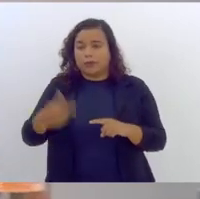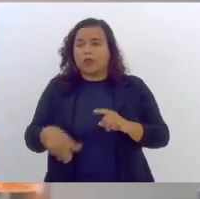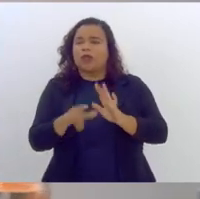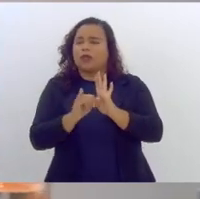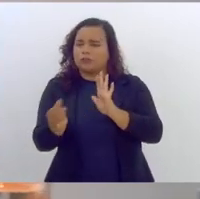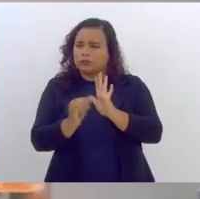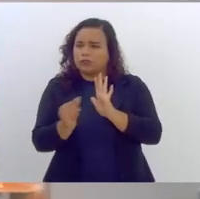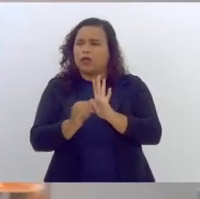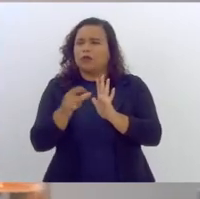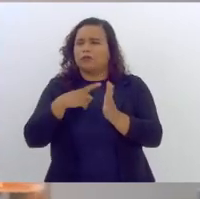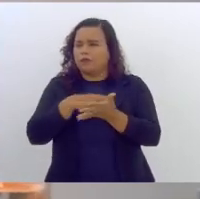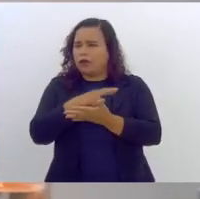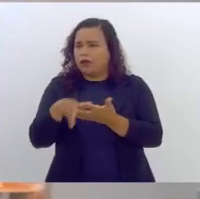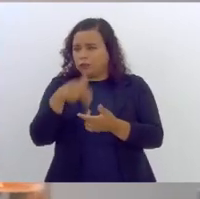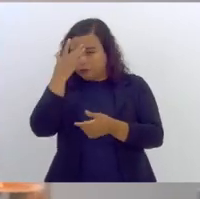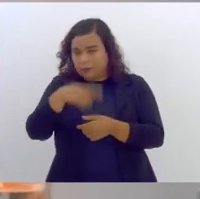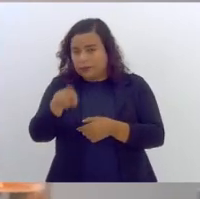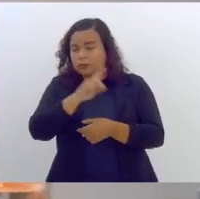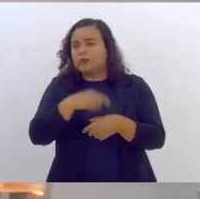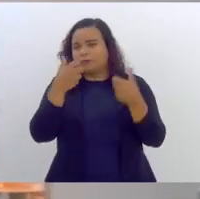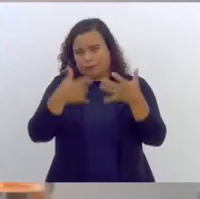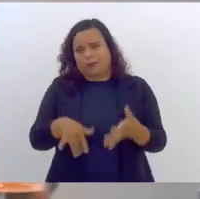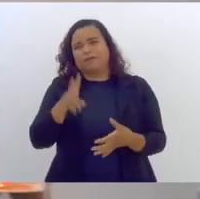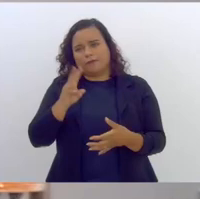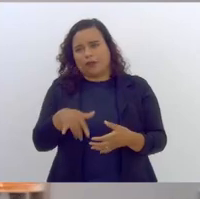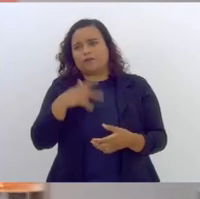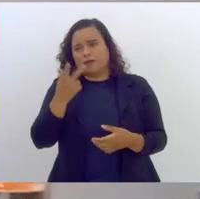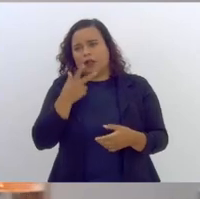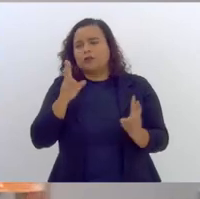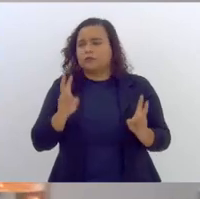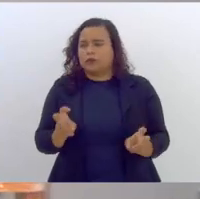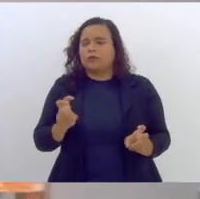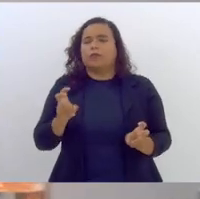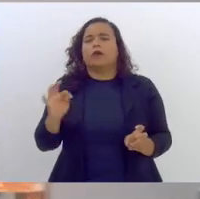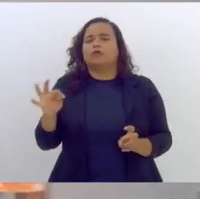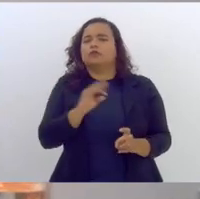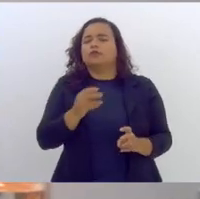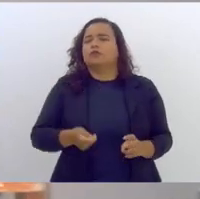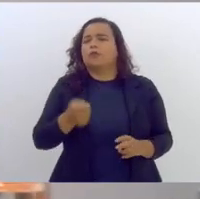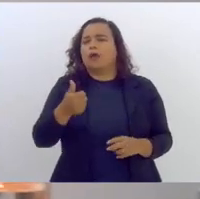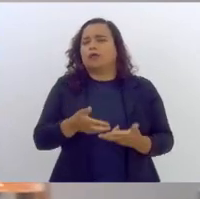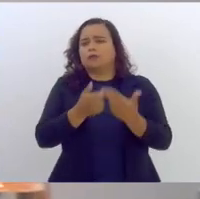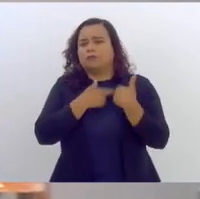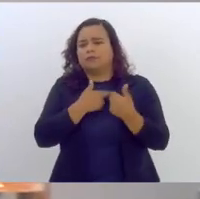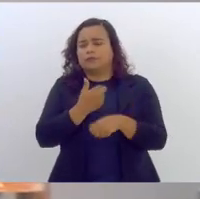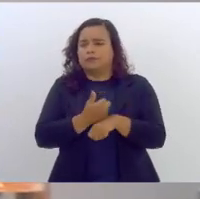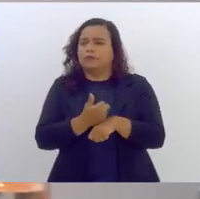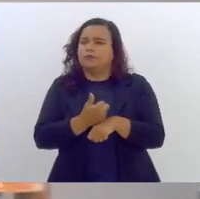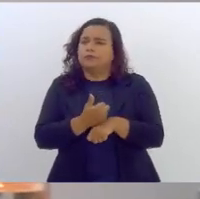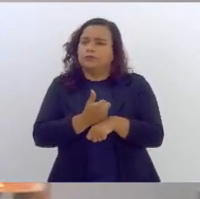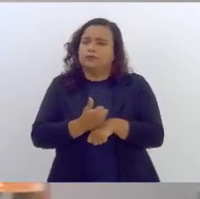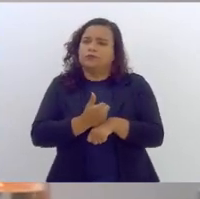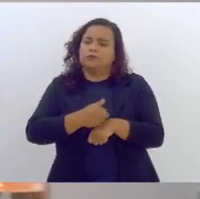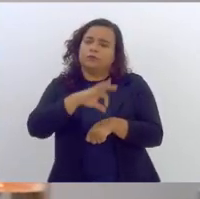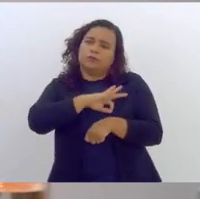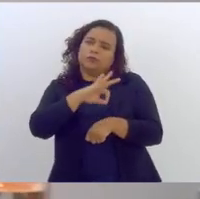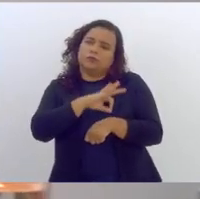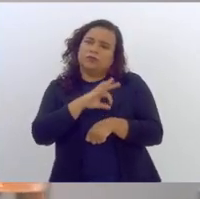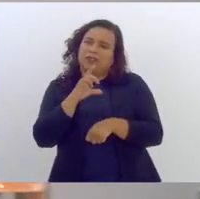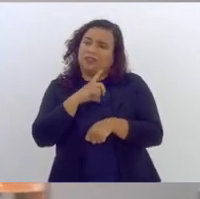que o pessoal vai ter oportunidade de falar de quase todos os carros da polícia civil em que temos vacâncias